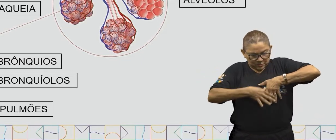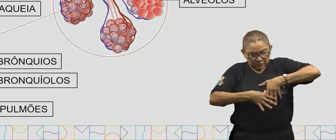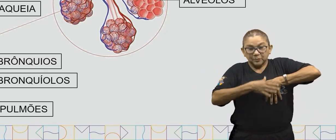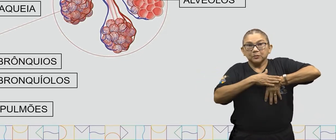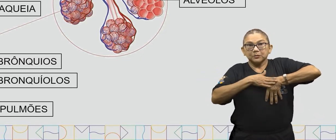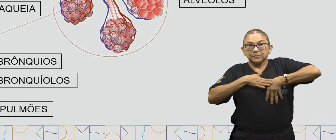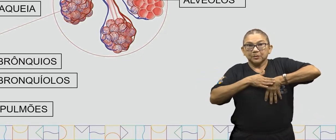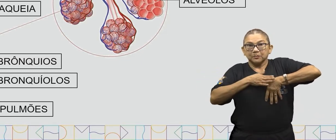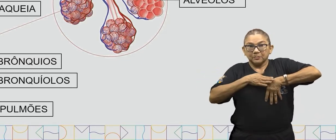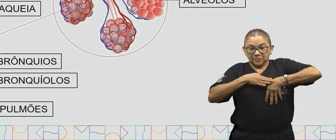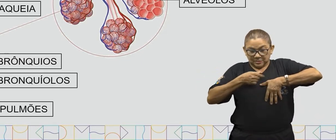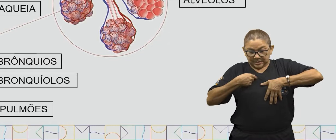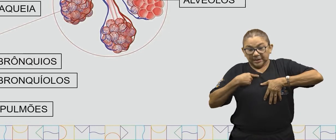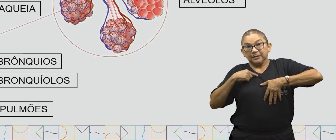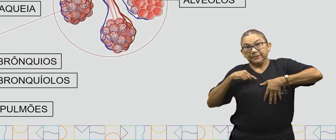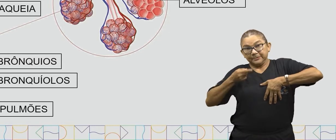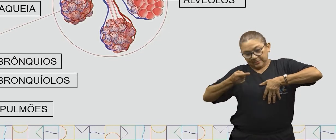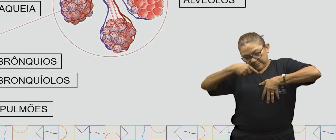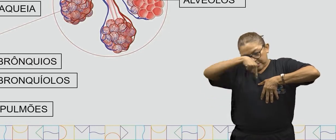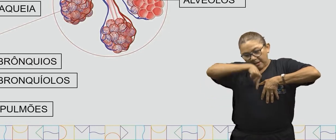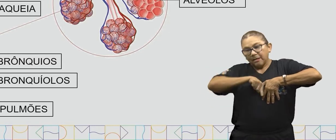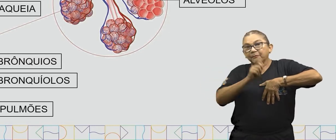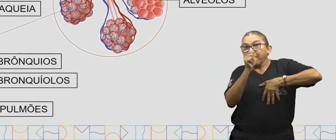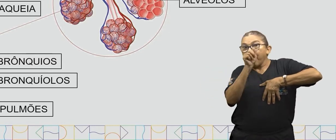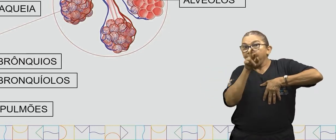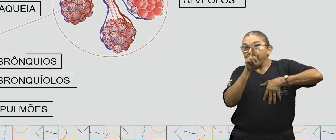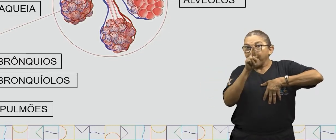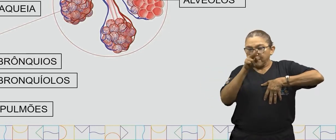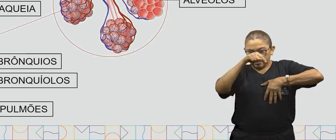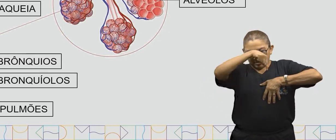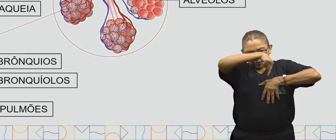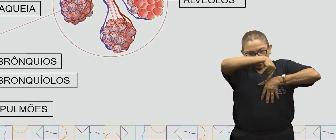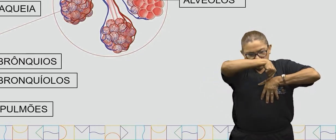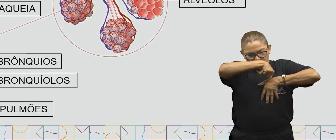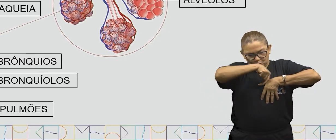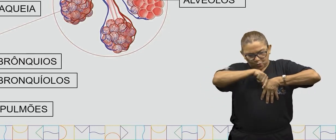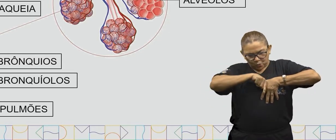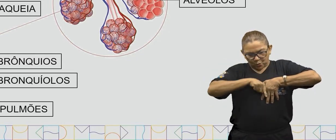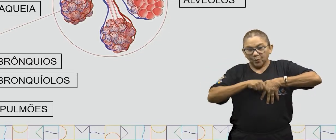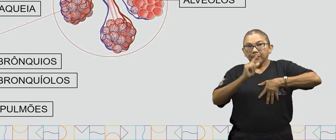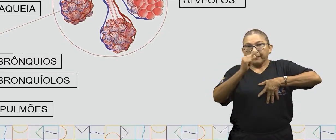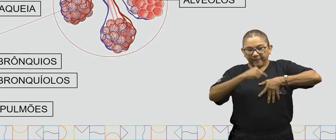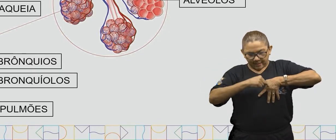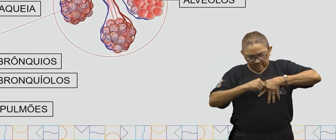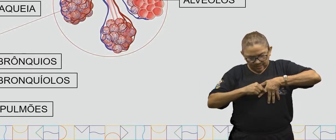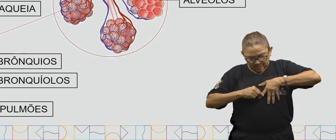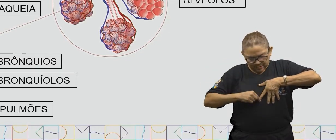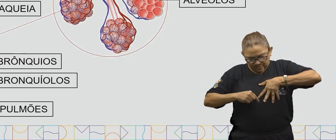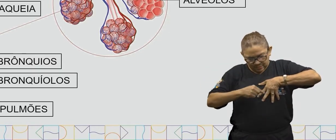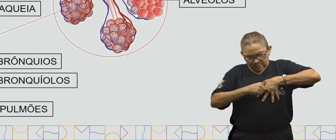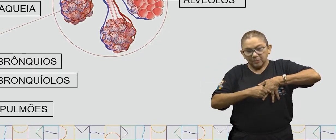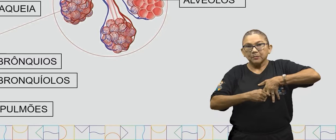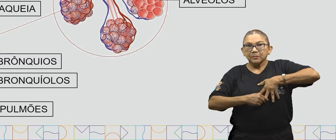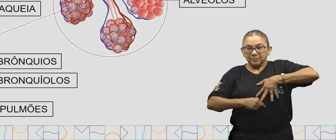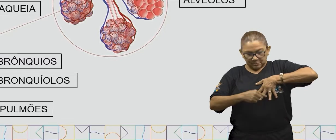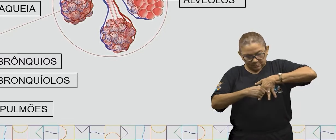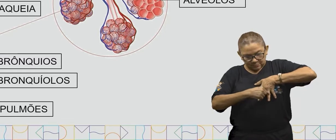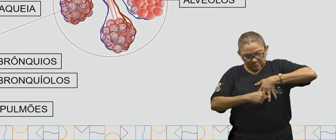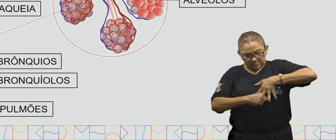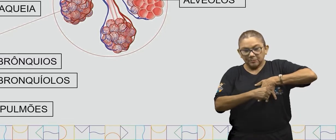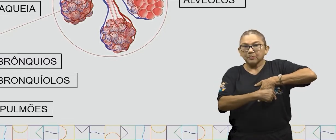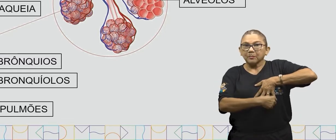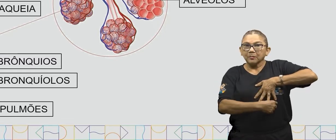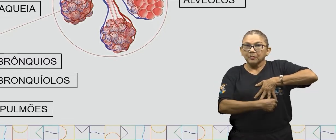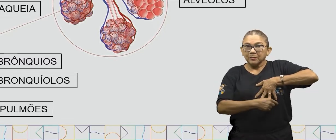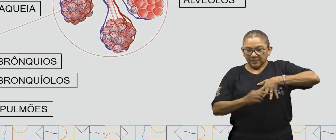que levam o ar para os pulmões. Nos pulmões, os brônquios se dividem em tubos menores chamados